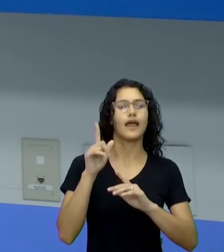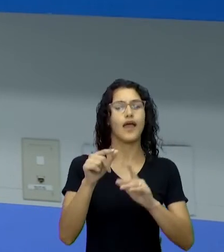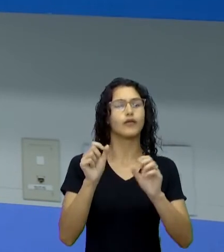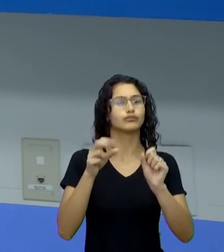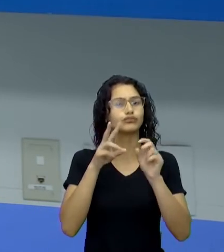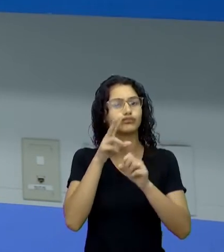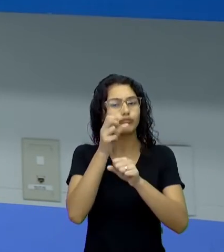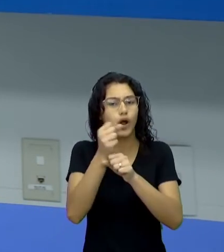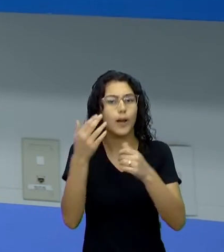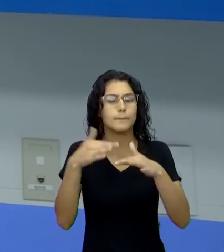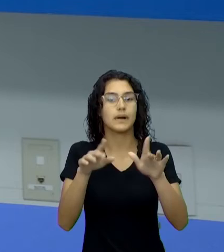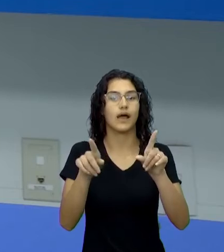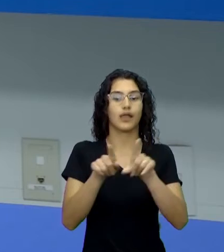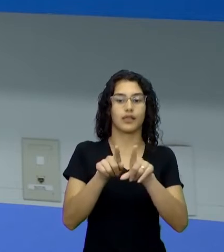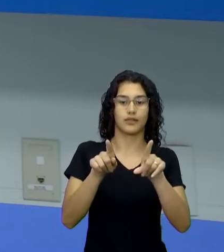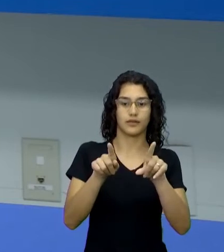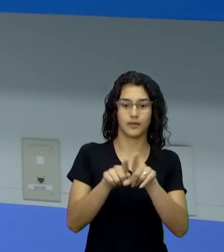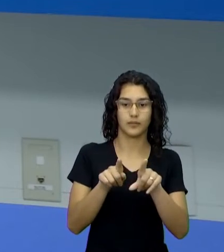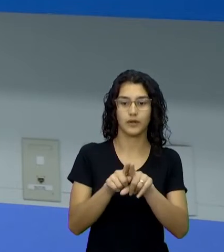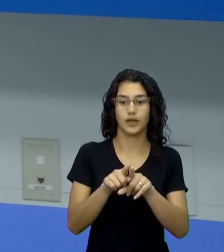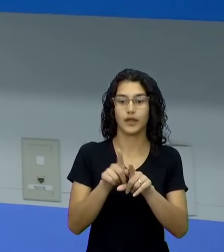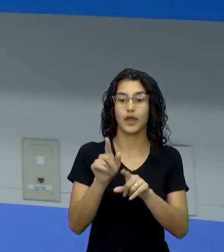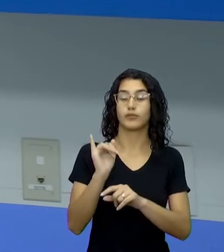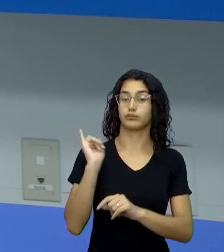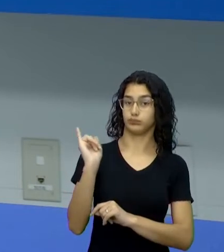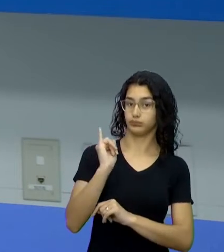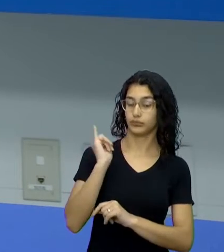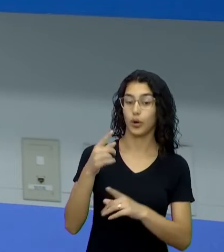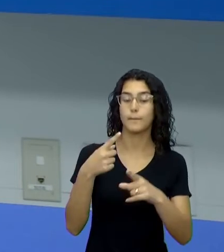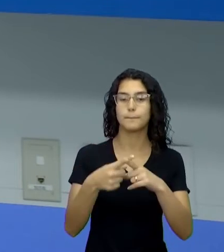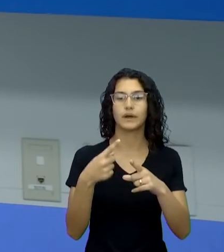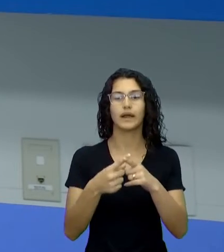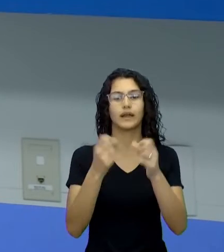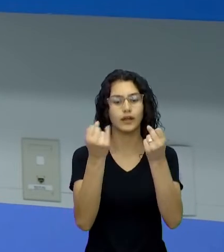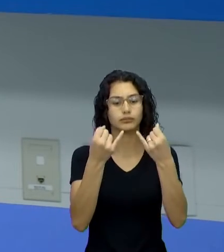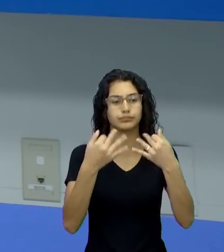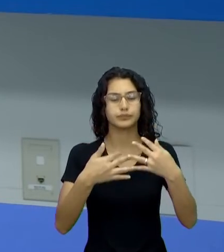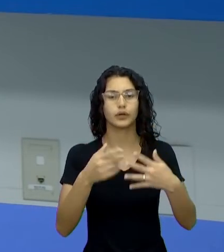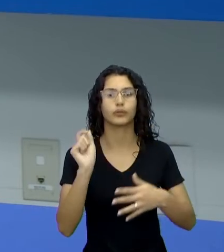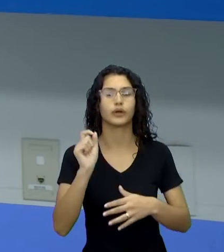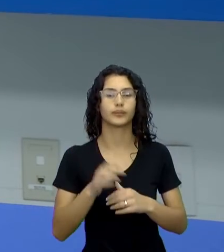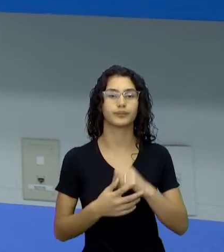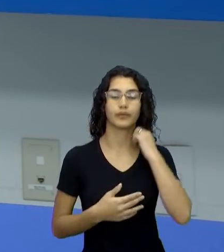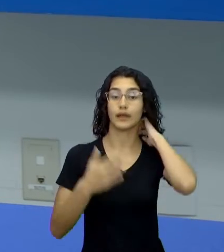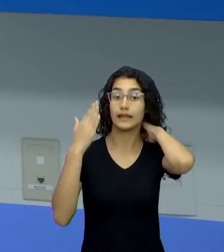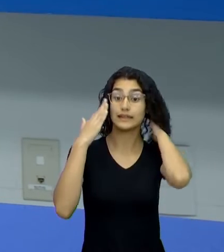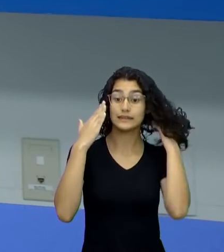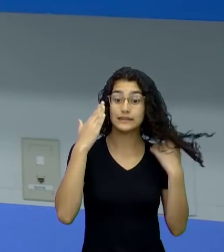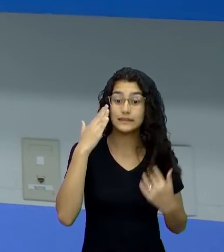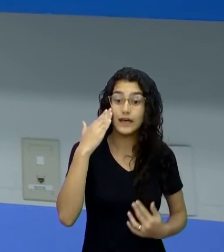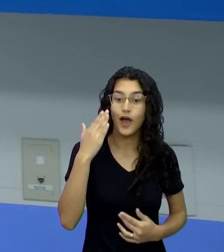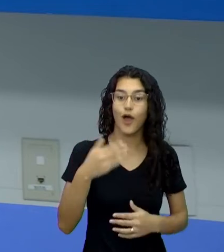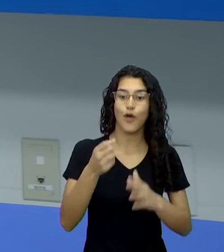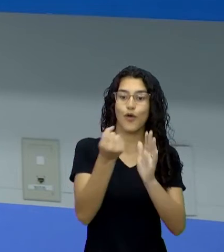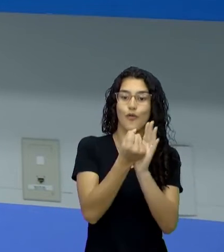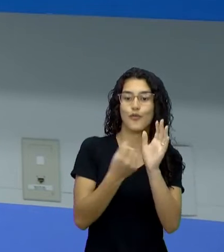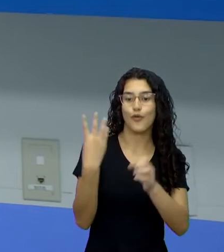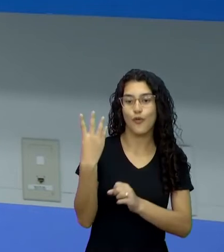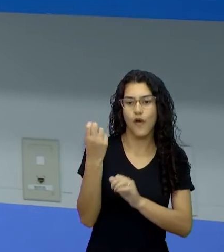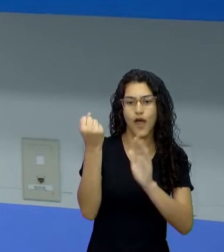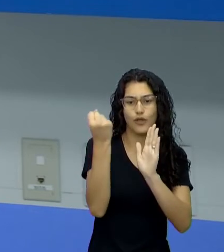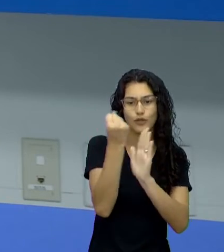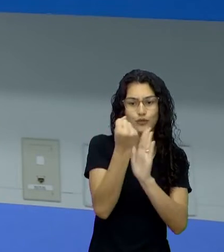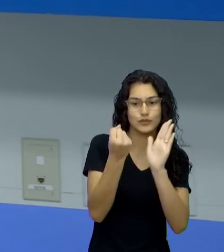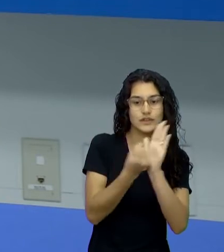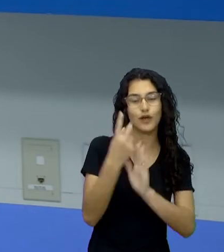muito forte mas ao mesmo tempo ele é muito preciso porque ele tá dizendo o seguinte sabe nos últimos quatro séculos